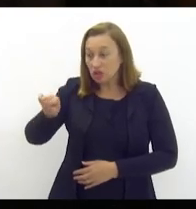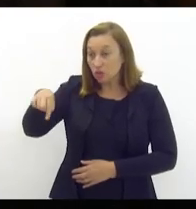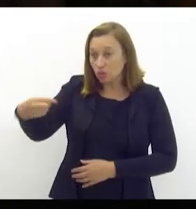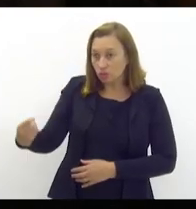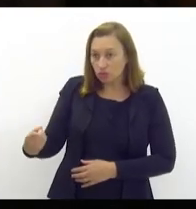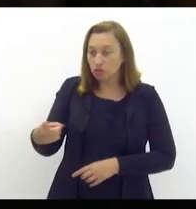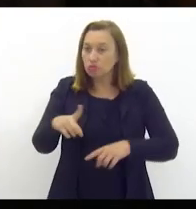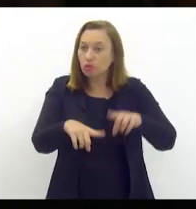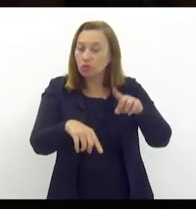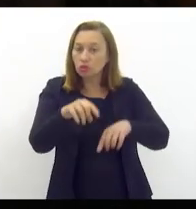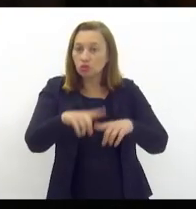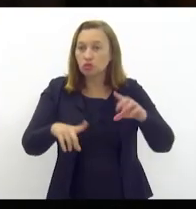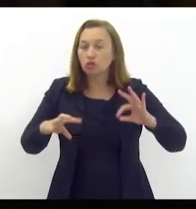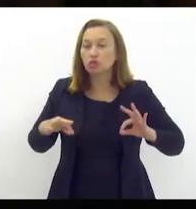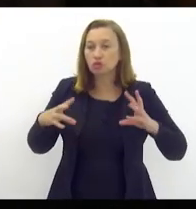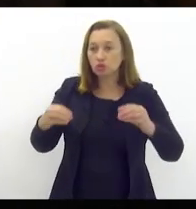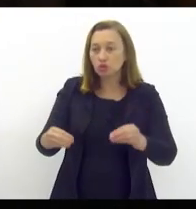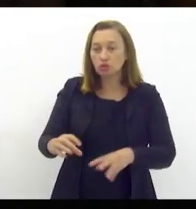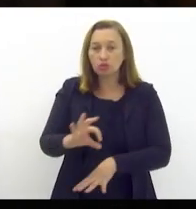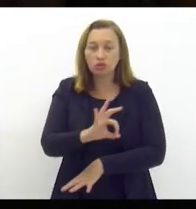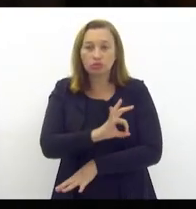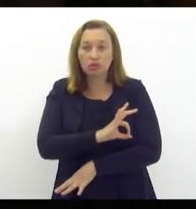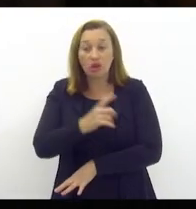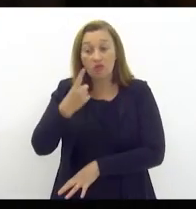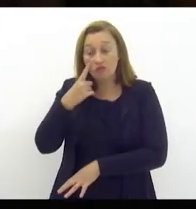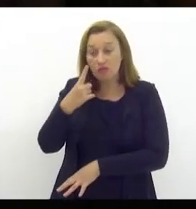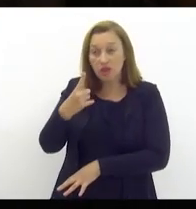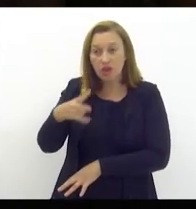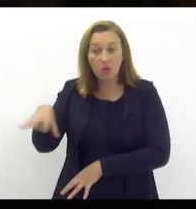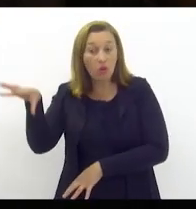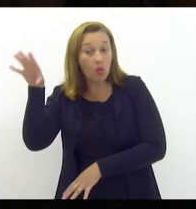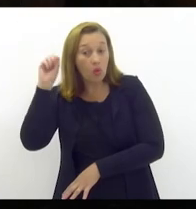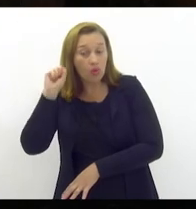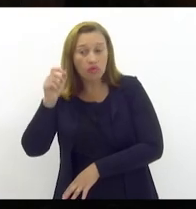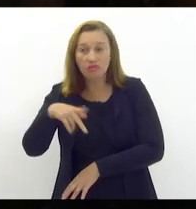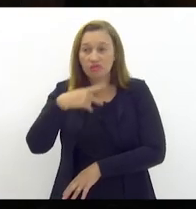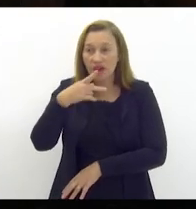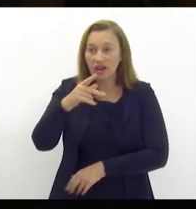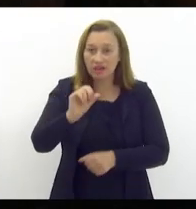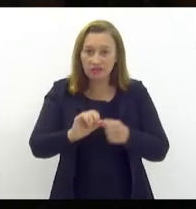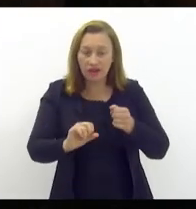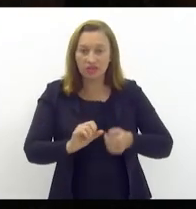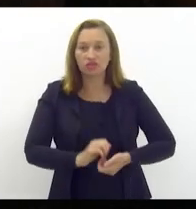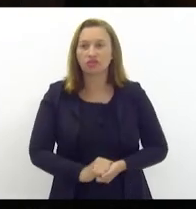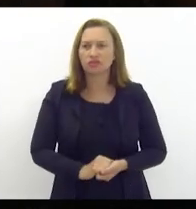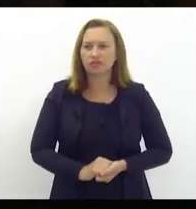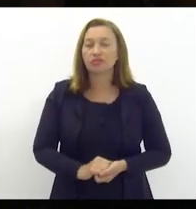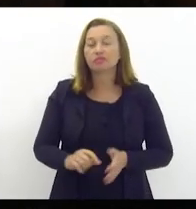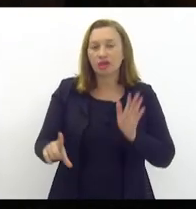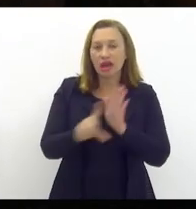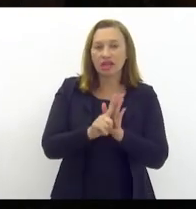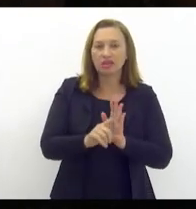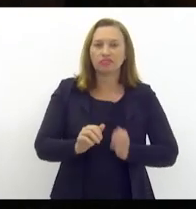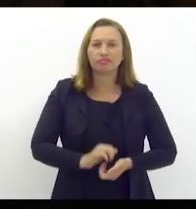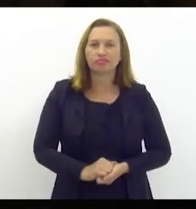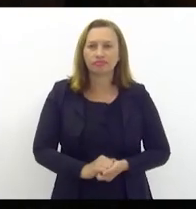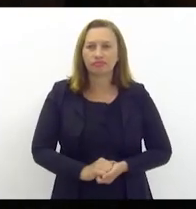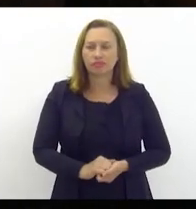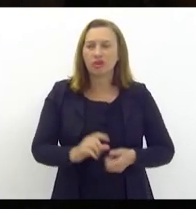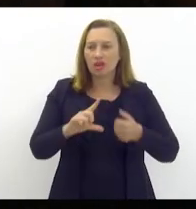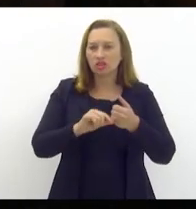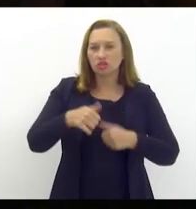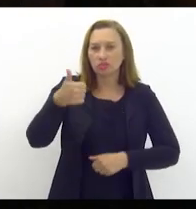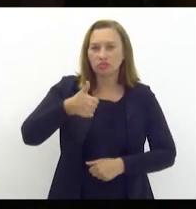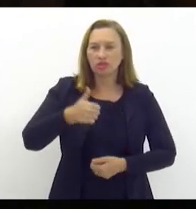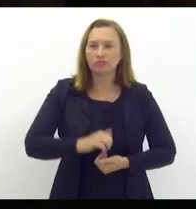o agente vê, ouve, fala e faz. É a lei. Artigo